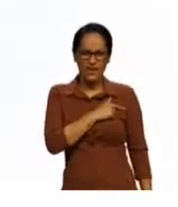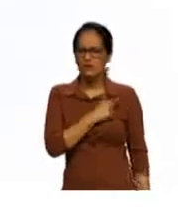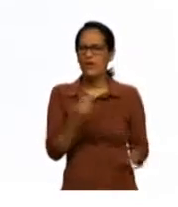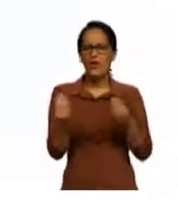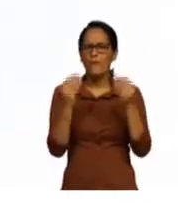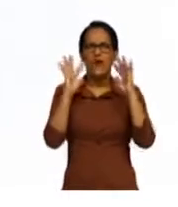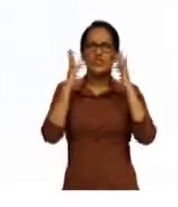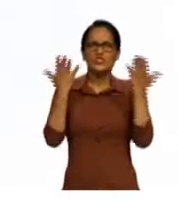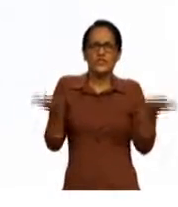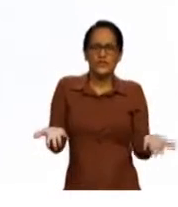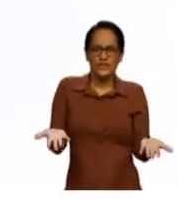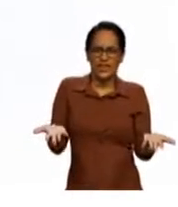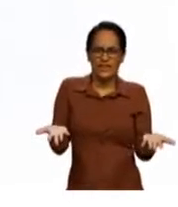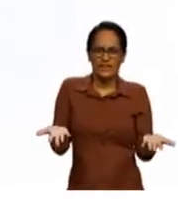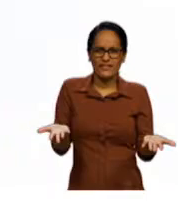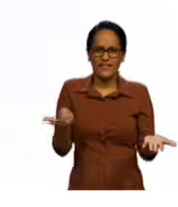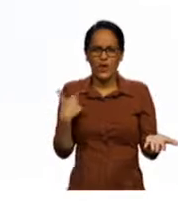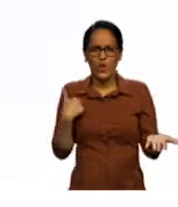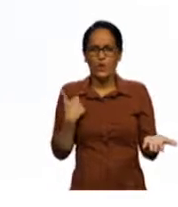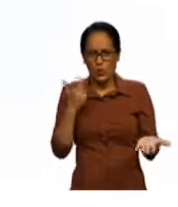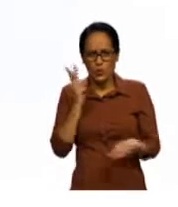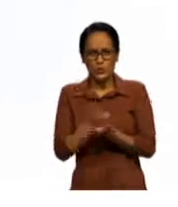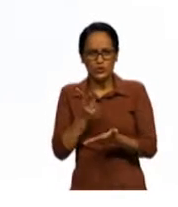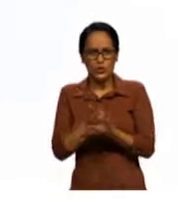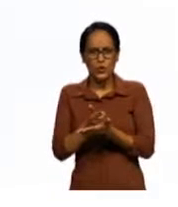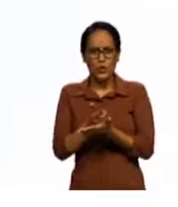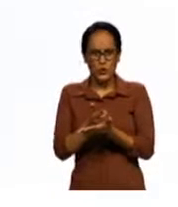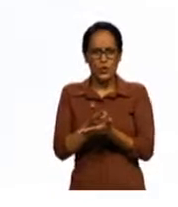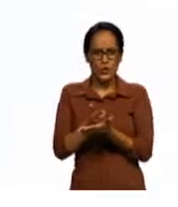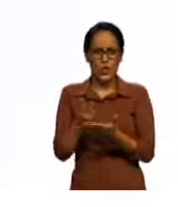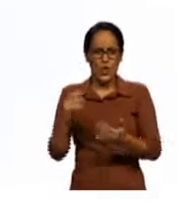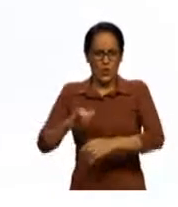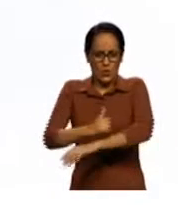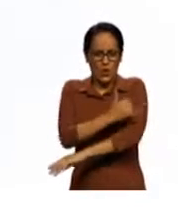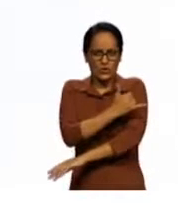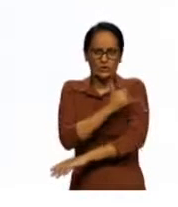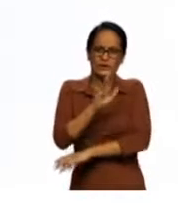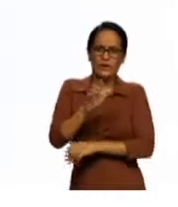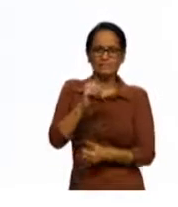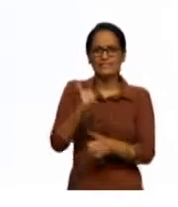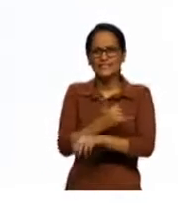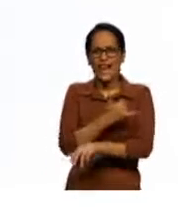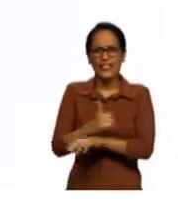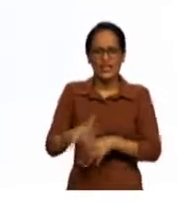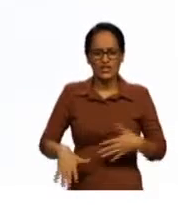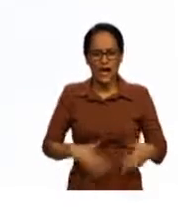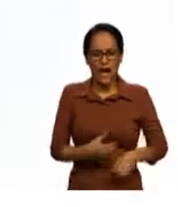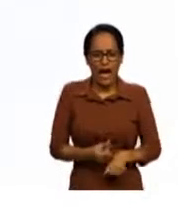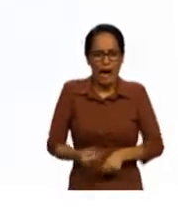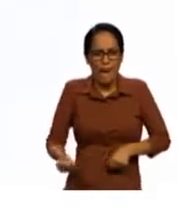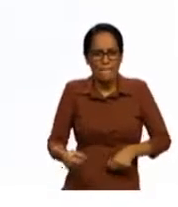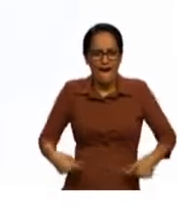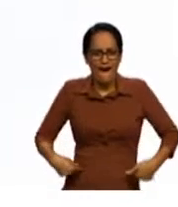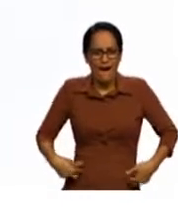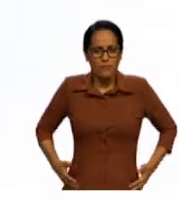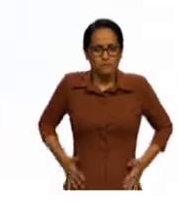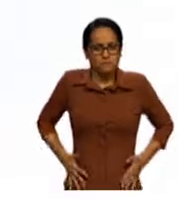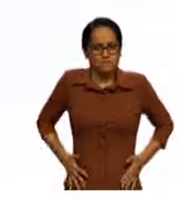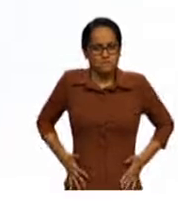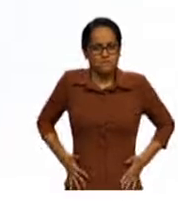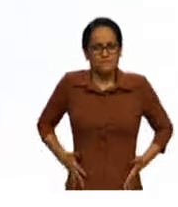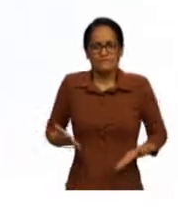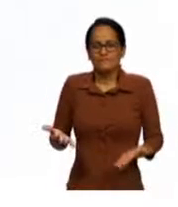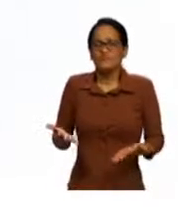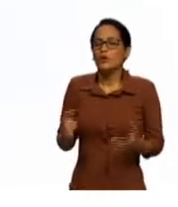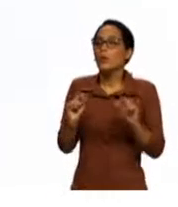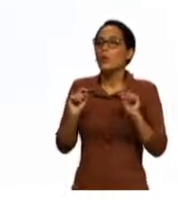fazer. Se não posso perder as banhas, amarre-as. A condição física apresentada pelo personagem da tirinha